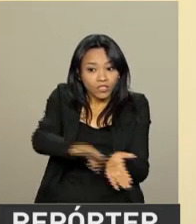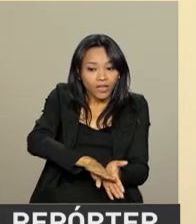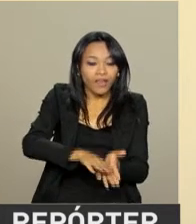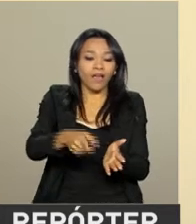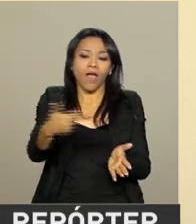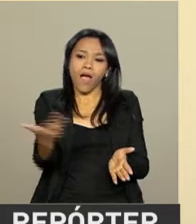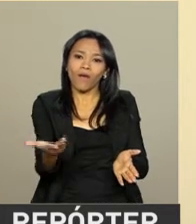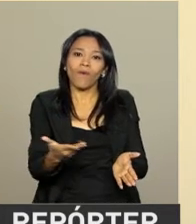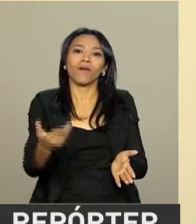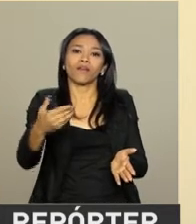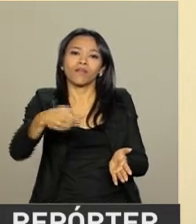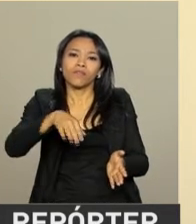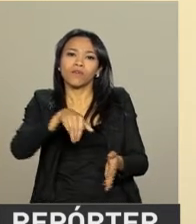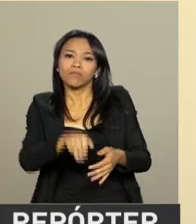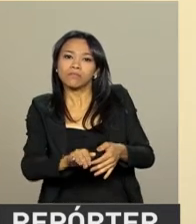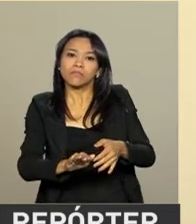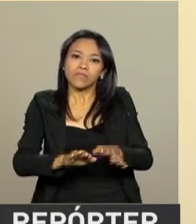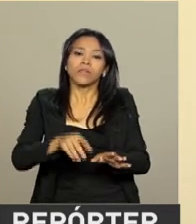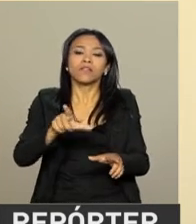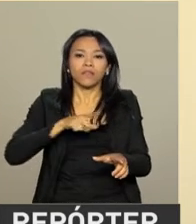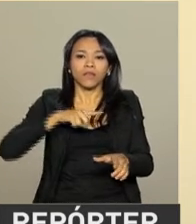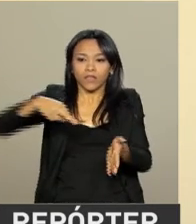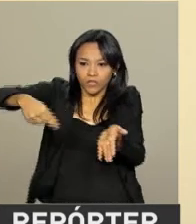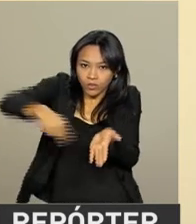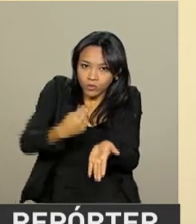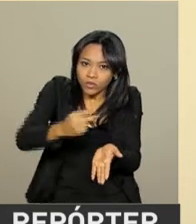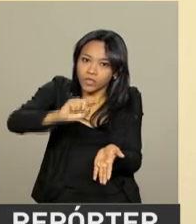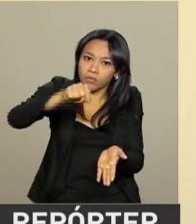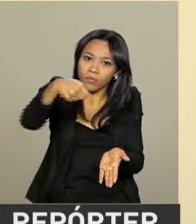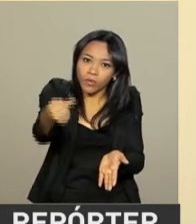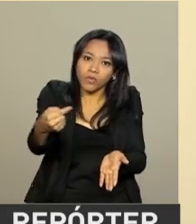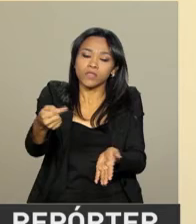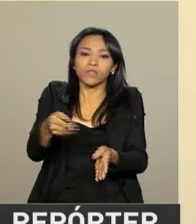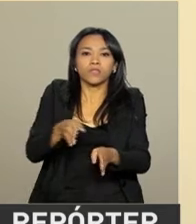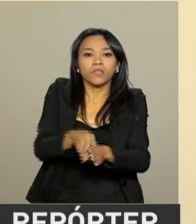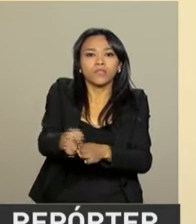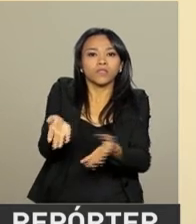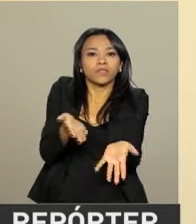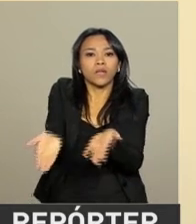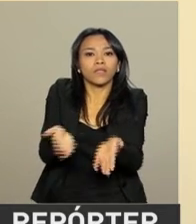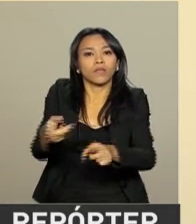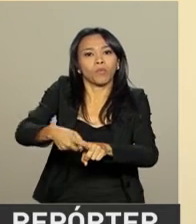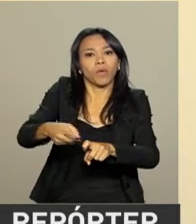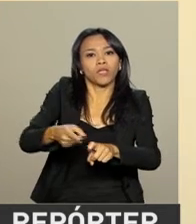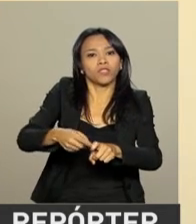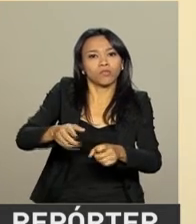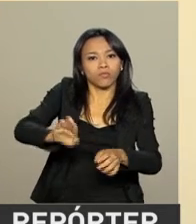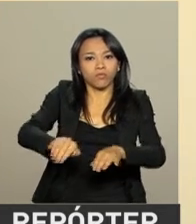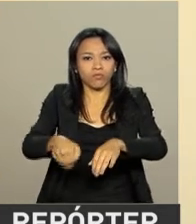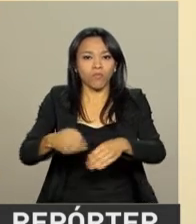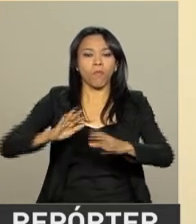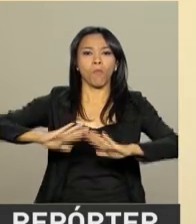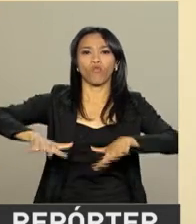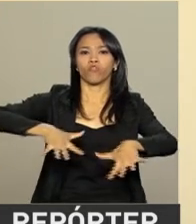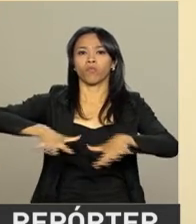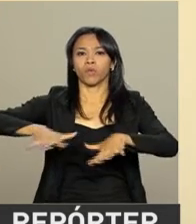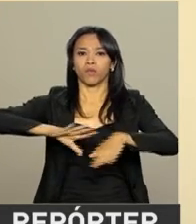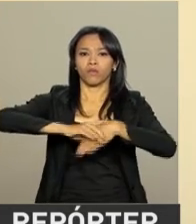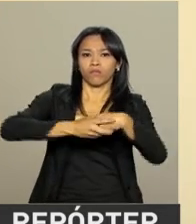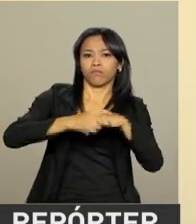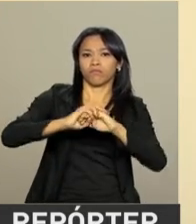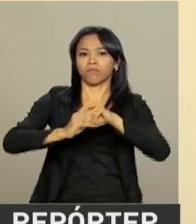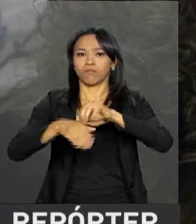fisioterapia pré-operatória que nós fazemos. E a seguir, os casos que têm necessidade são submetidos a